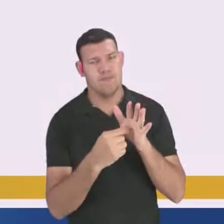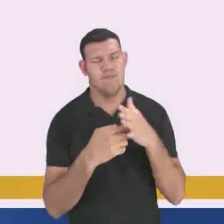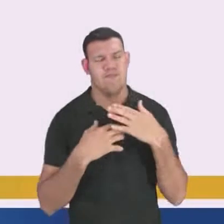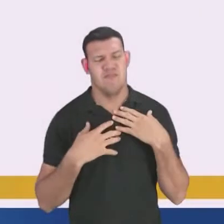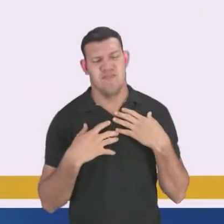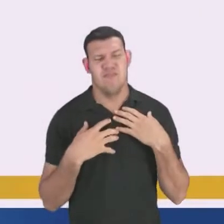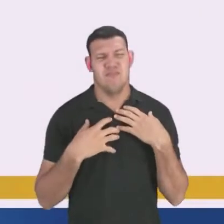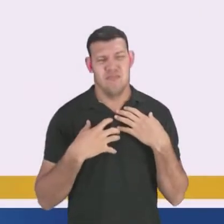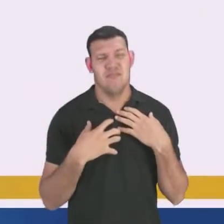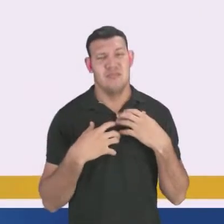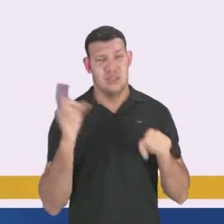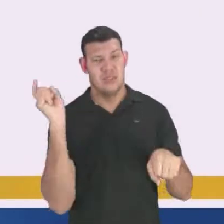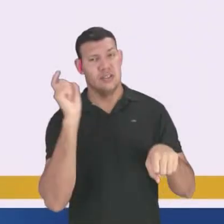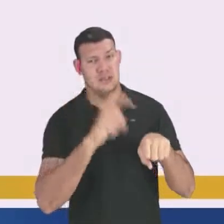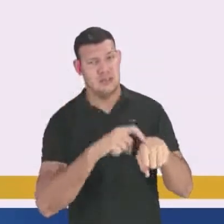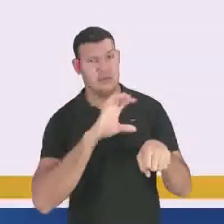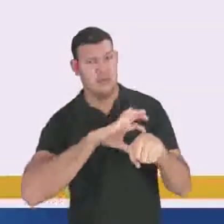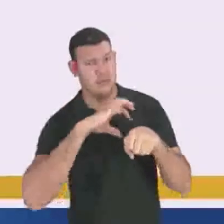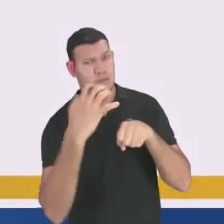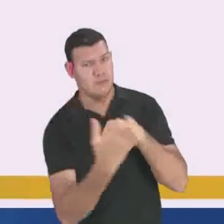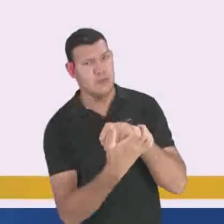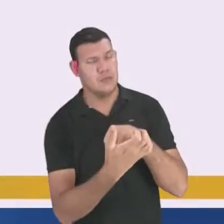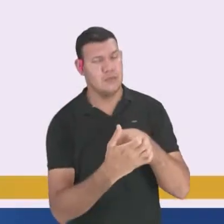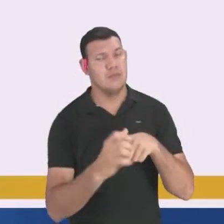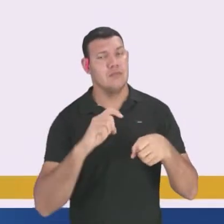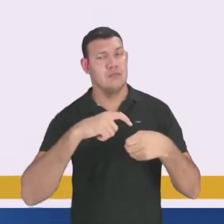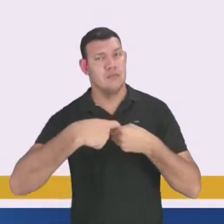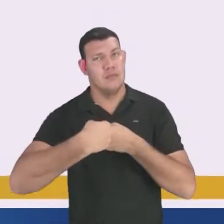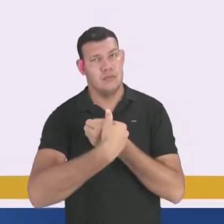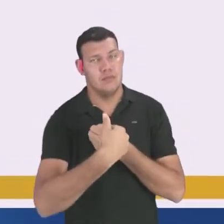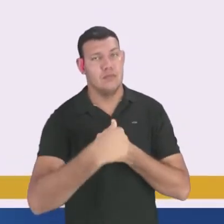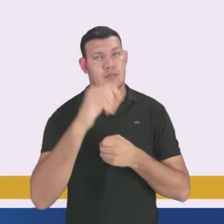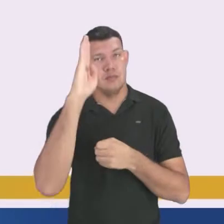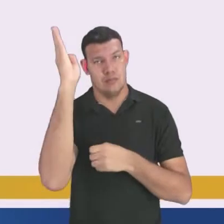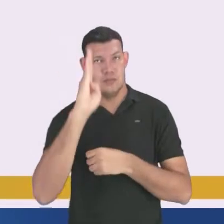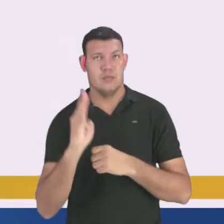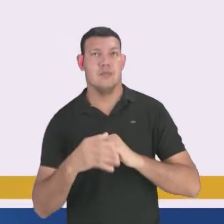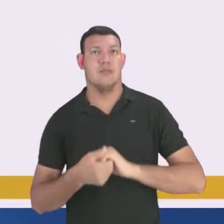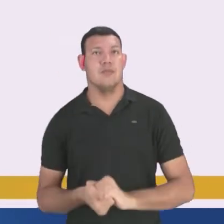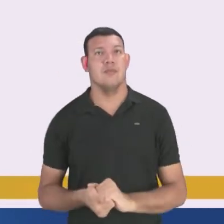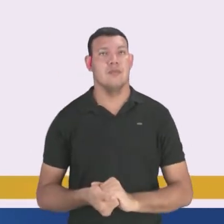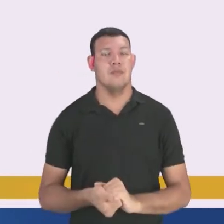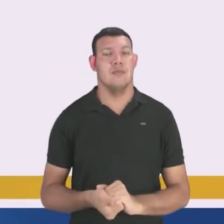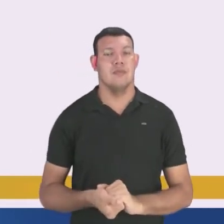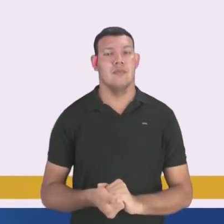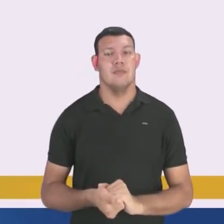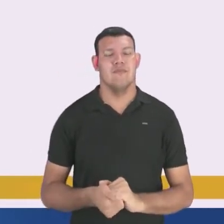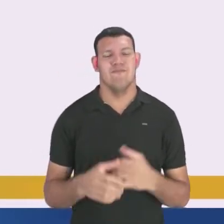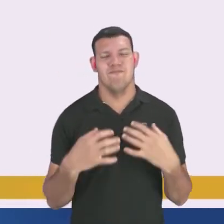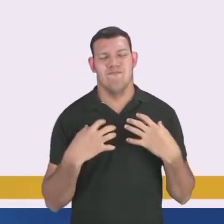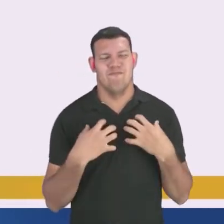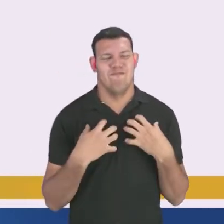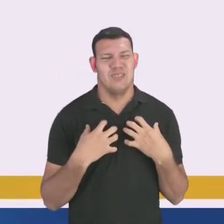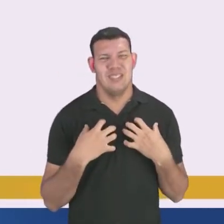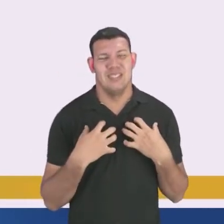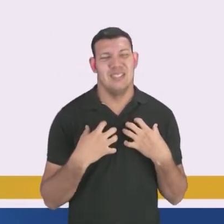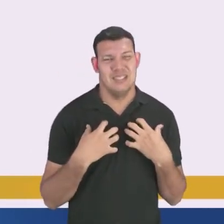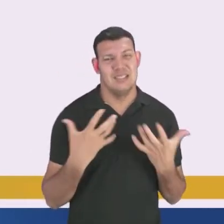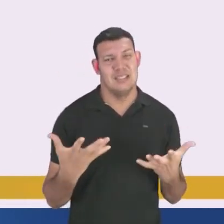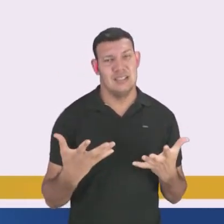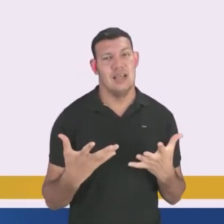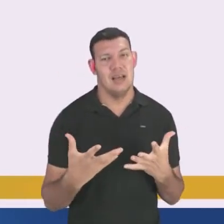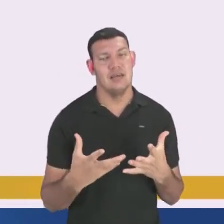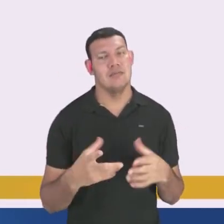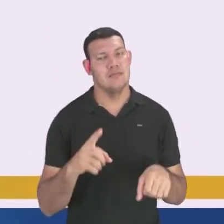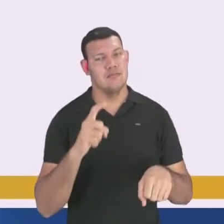infectados por Covid-19 em um dado município brasileiro. Então, nós temos aí os sintomas em casos confirmados, né,